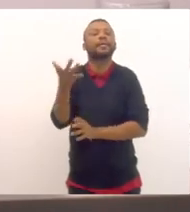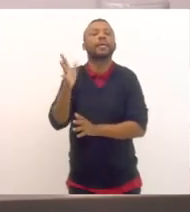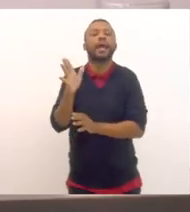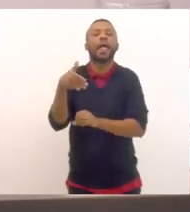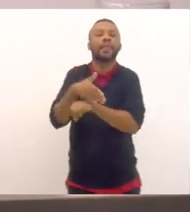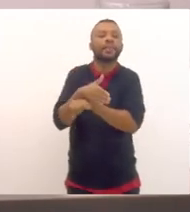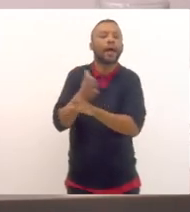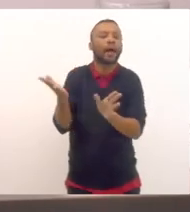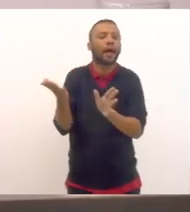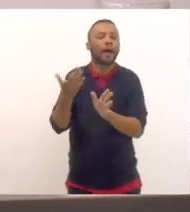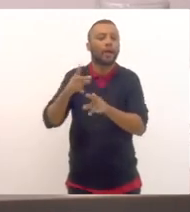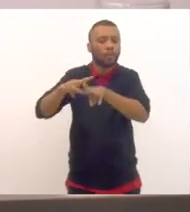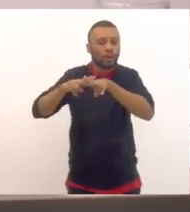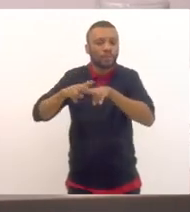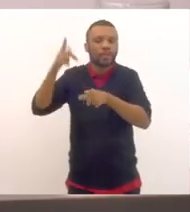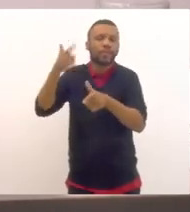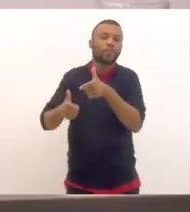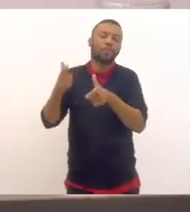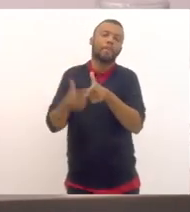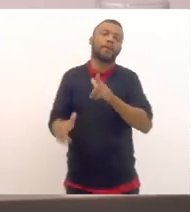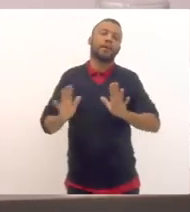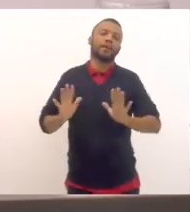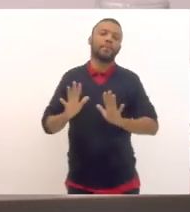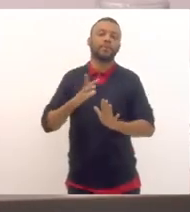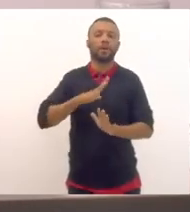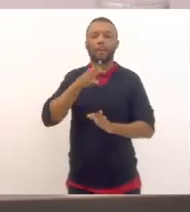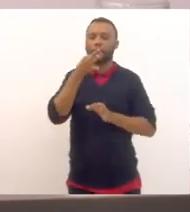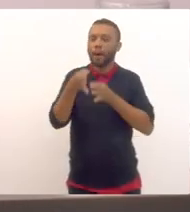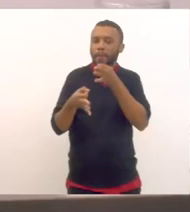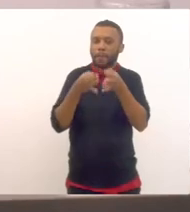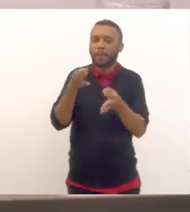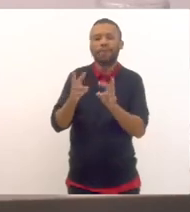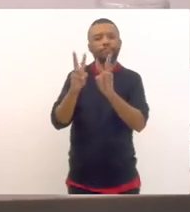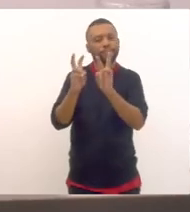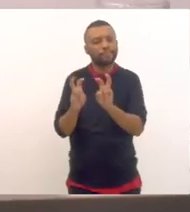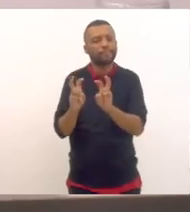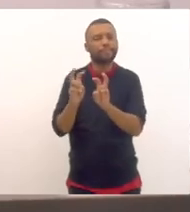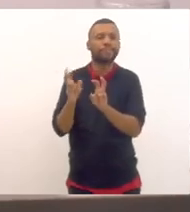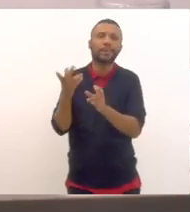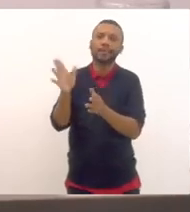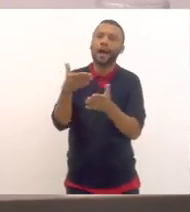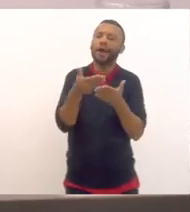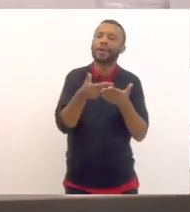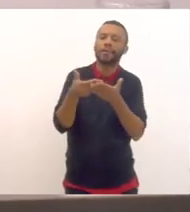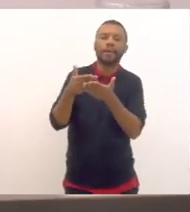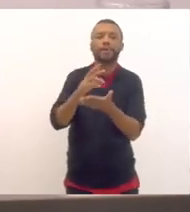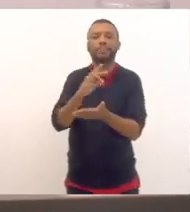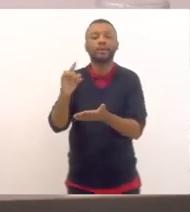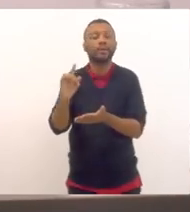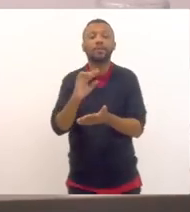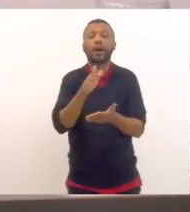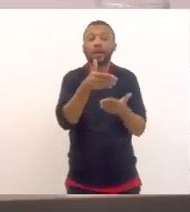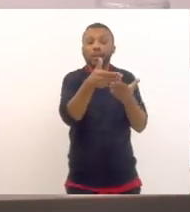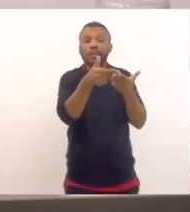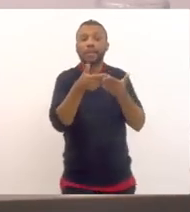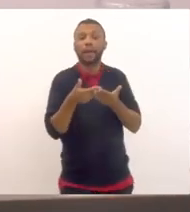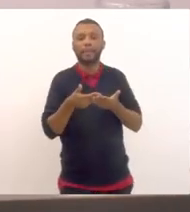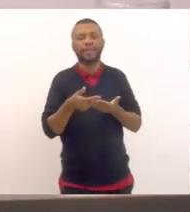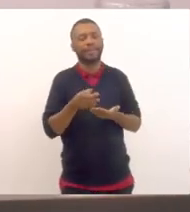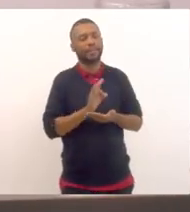no horário devido essas essas questões então quando os anjos coloca não vem cá minha sempre eu quero nem que enganei e